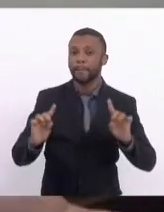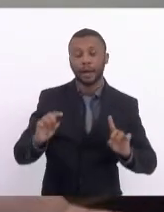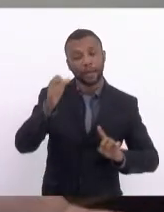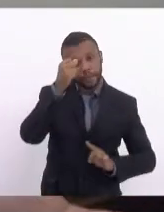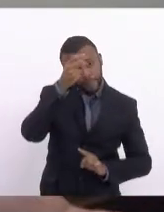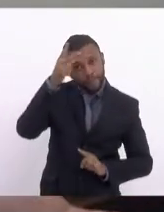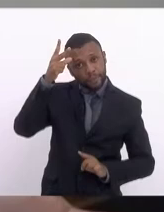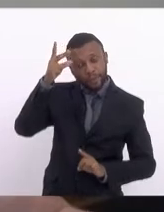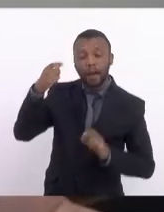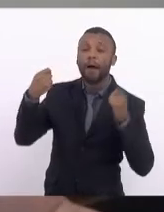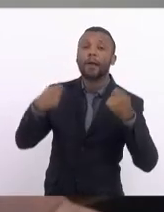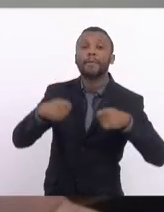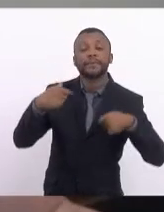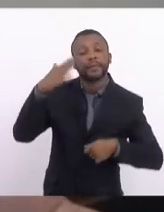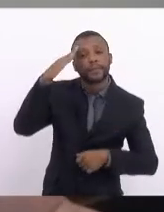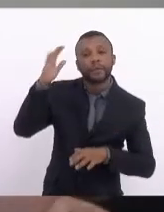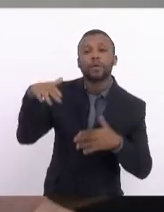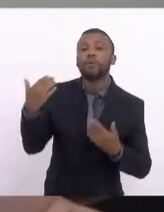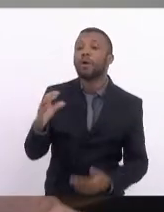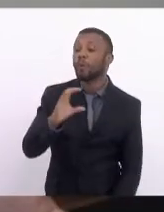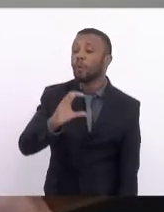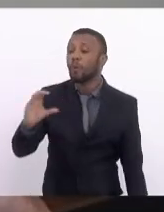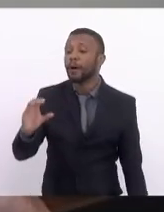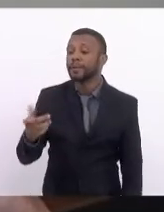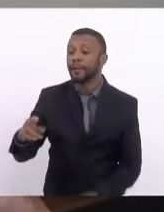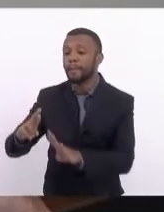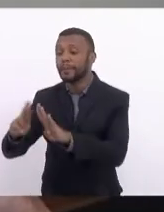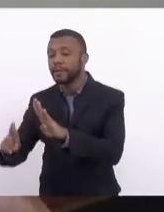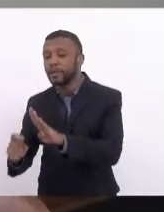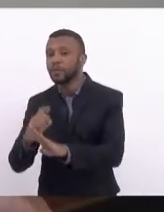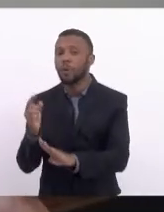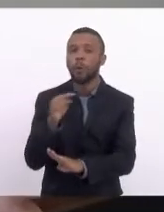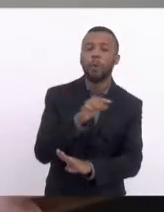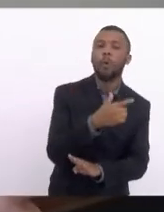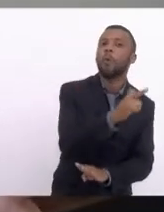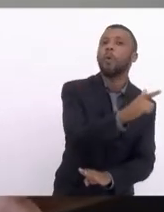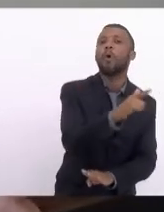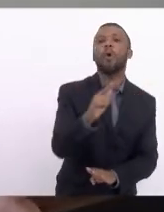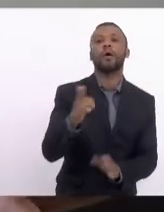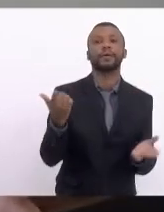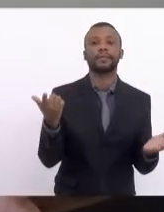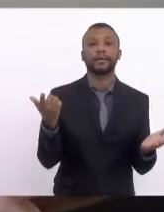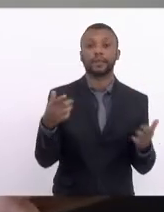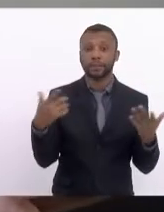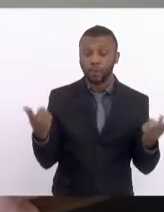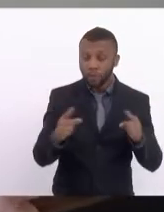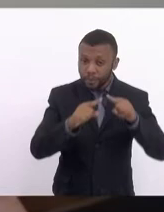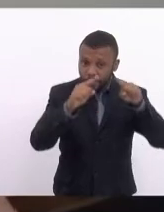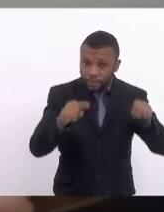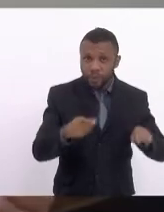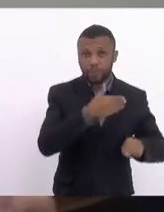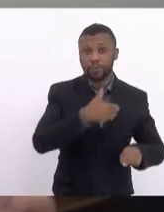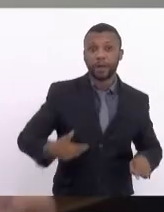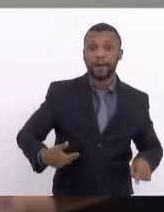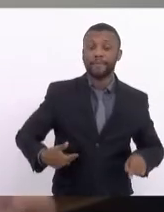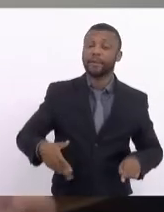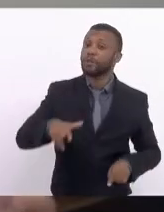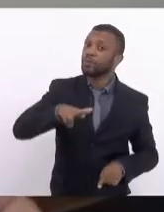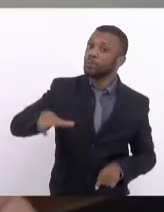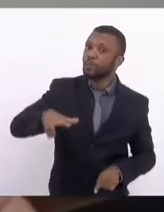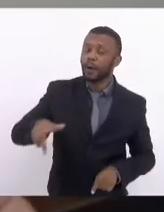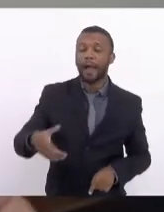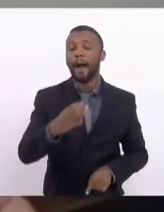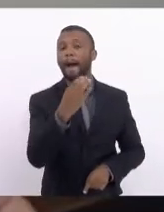fazer o depósito. E quem abre a conta dos servidores do Estado não é a Prefeitura de Niterói, é a Administração